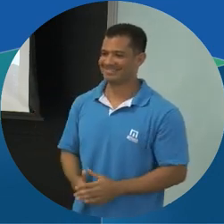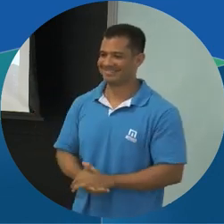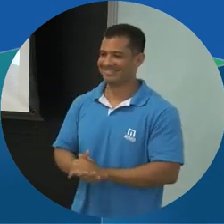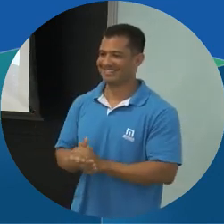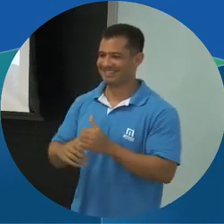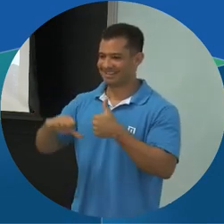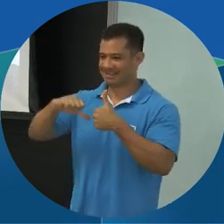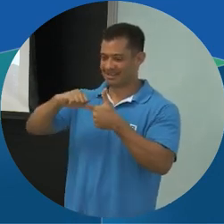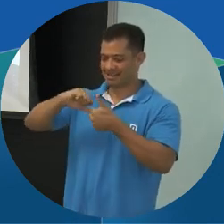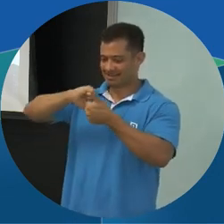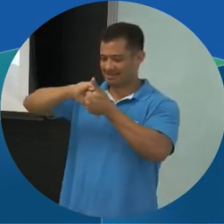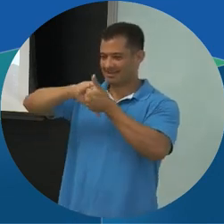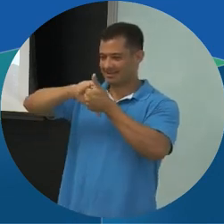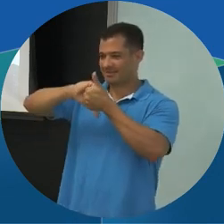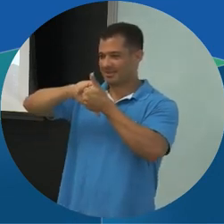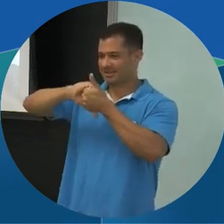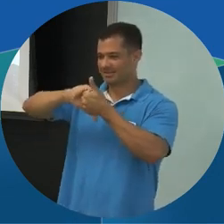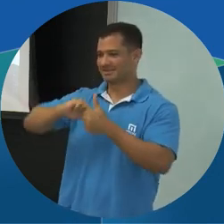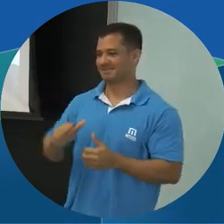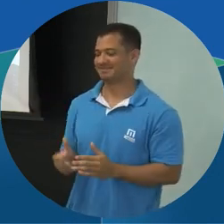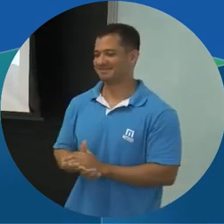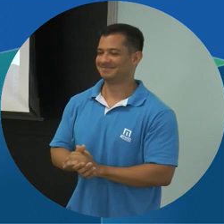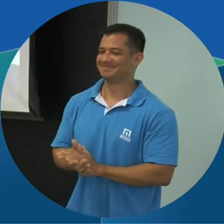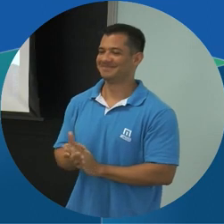Aqui no Brasil,